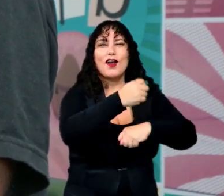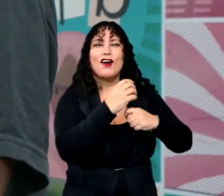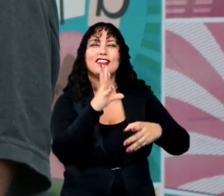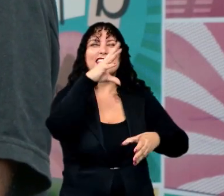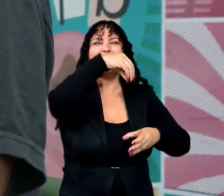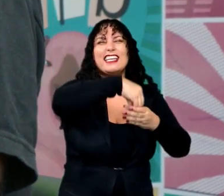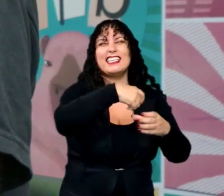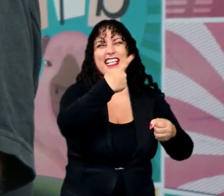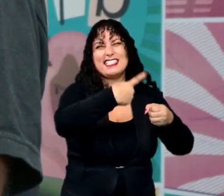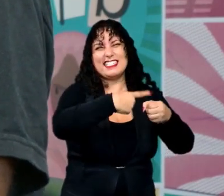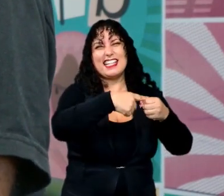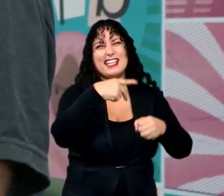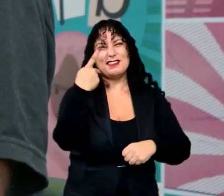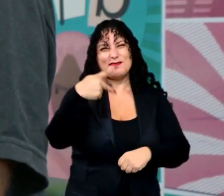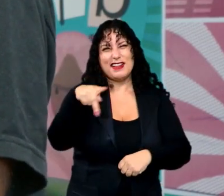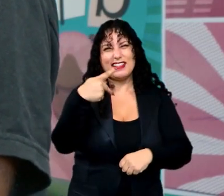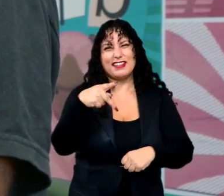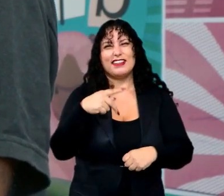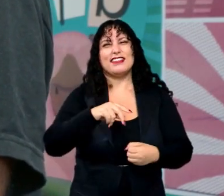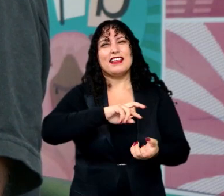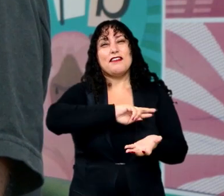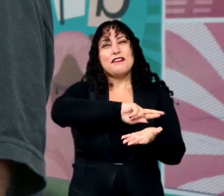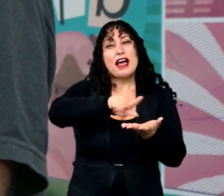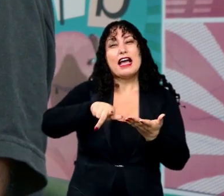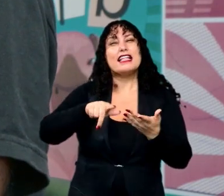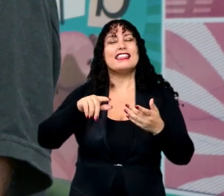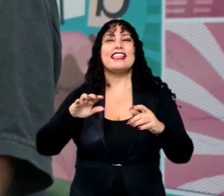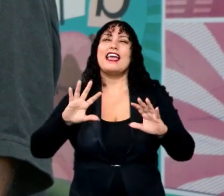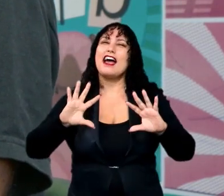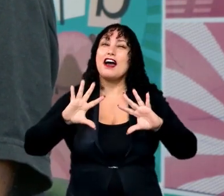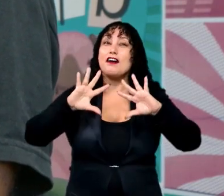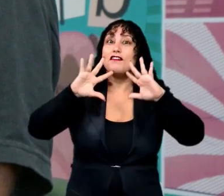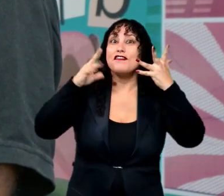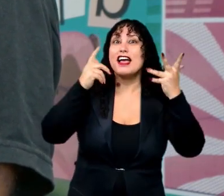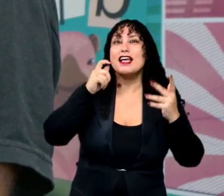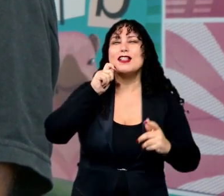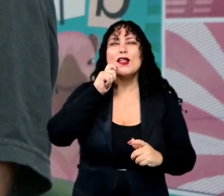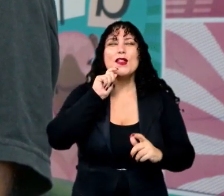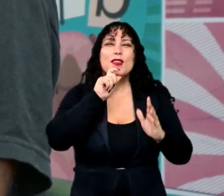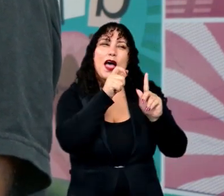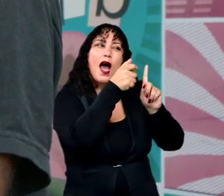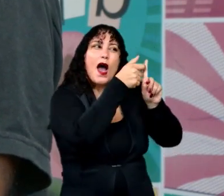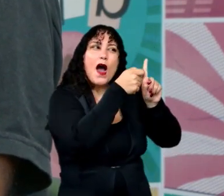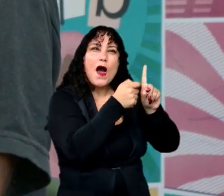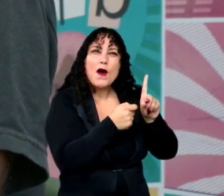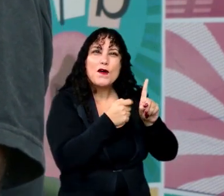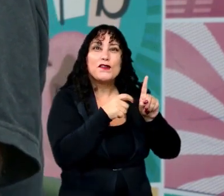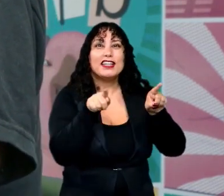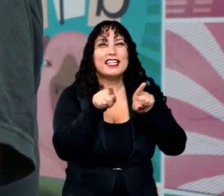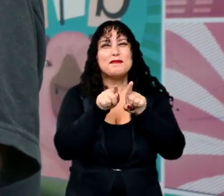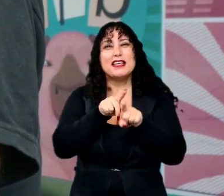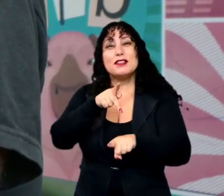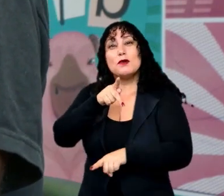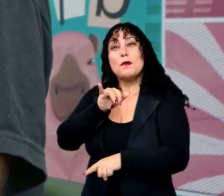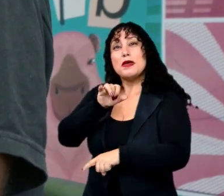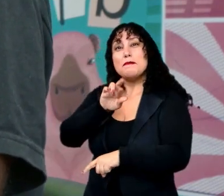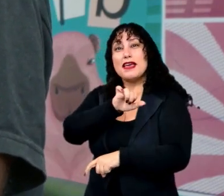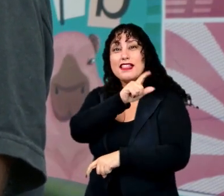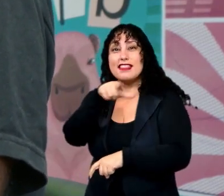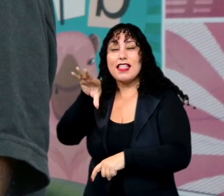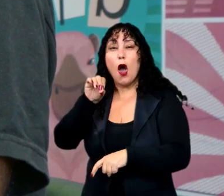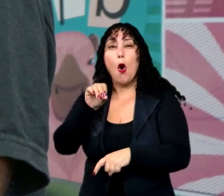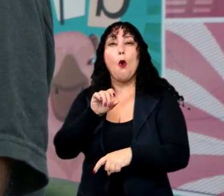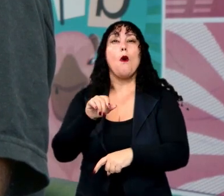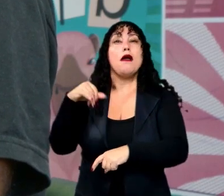Planaltina temos várias feiras tem a Festa da Uva tem a festa do pimentão eh em Braslândia tem a festa do